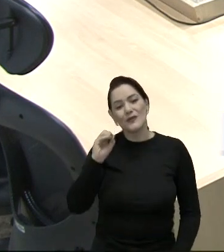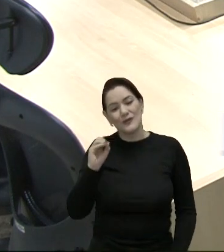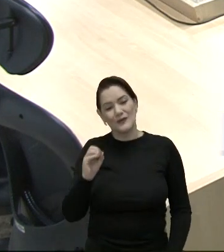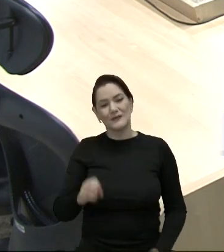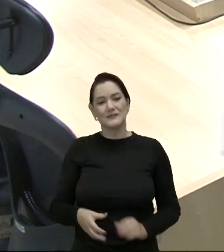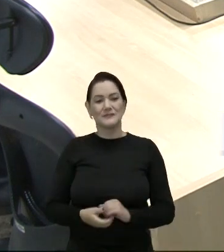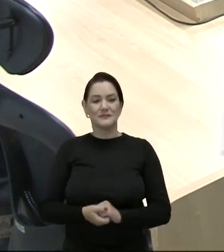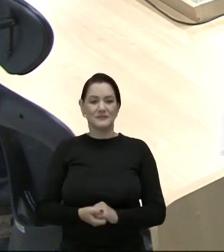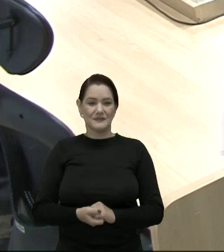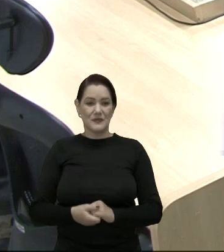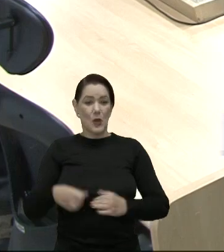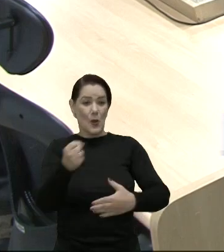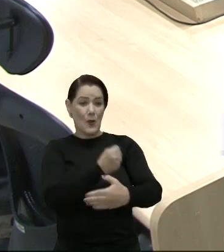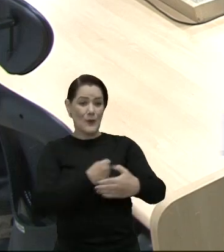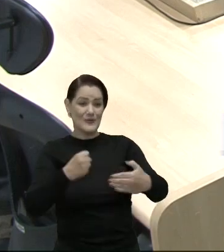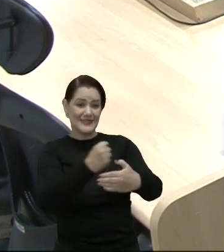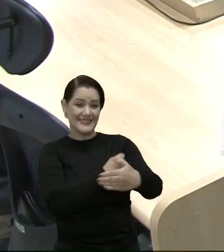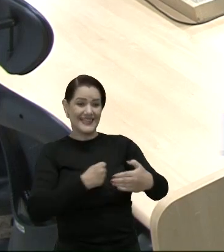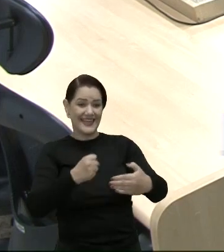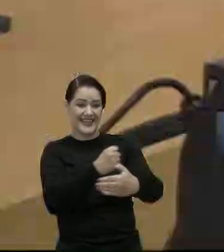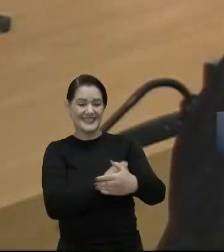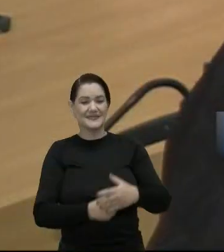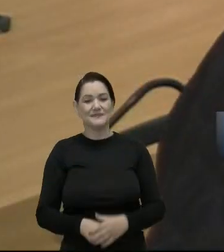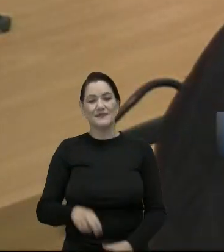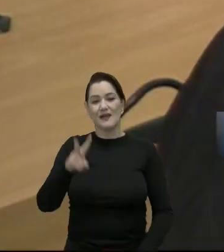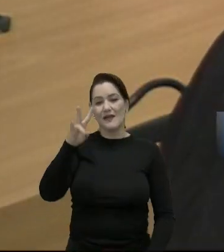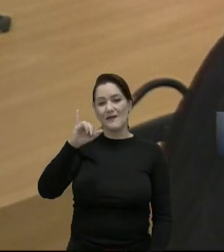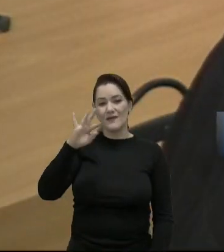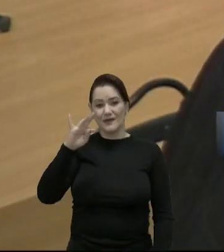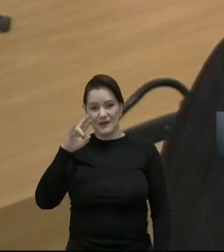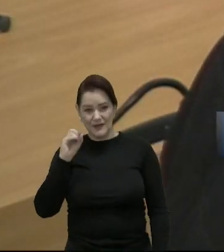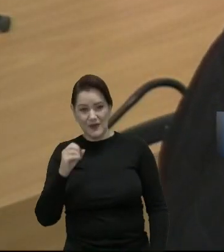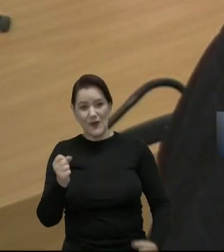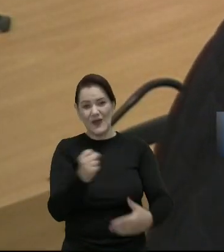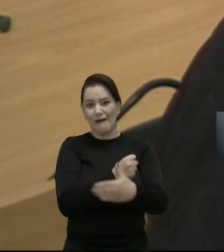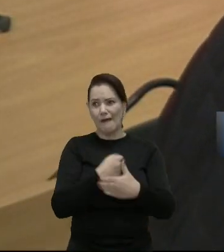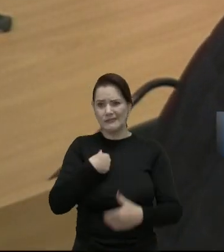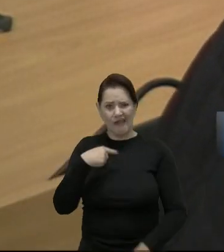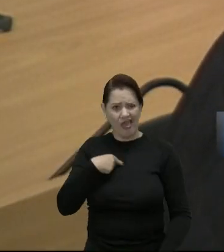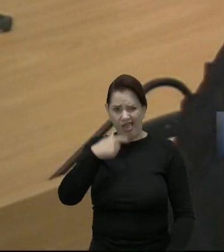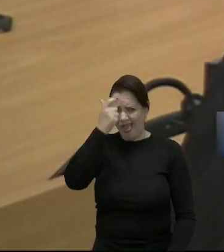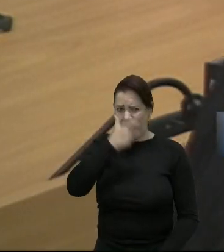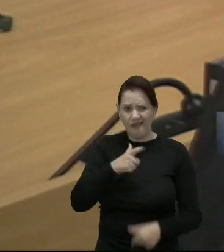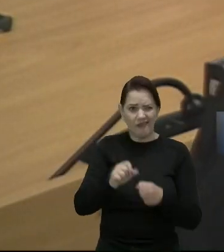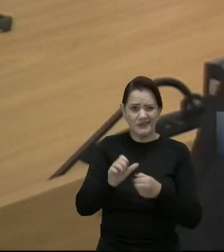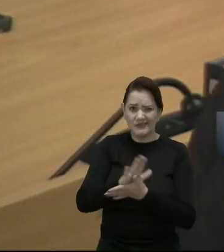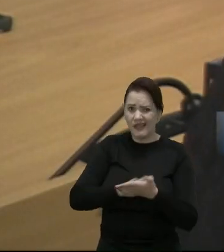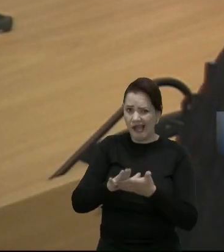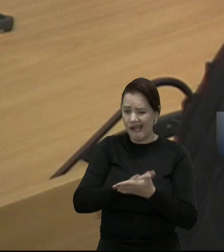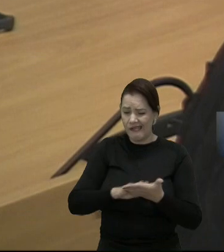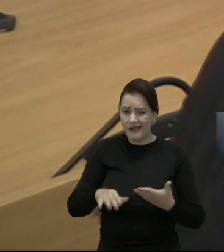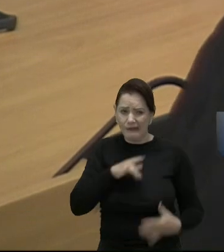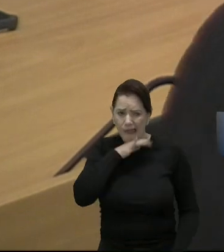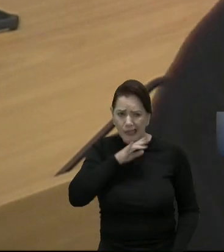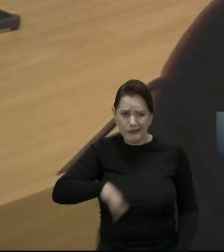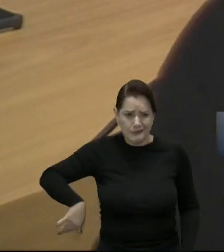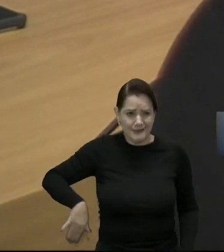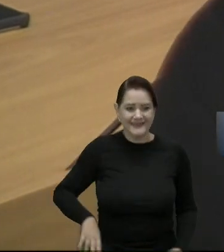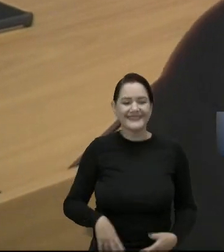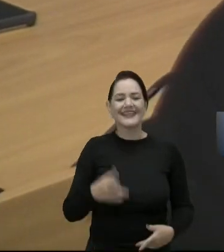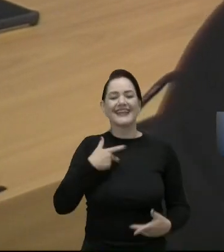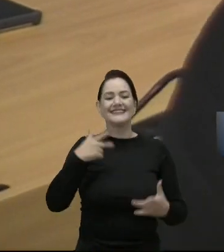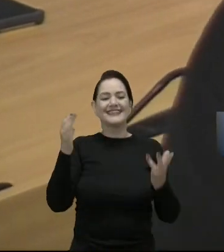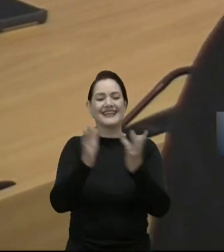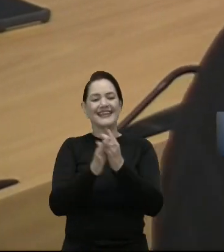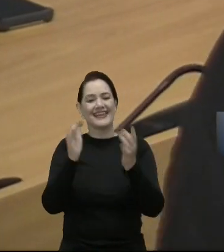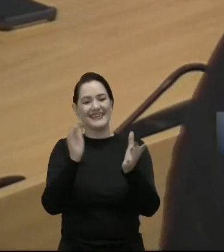dos Santos, cozinheiro. Aí, Vitor, em casa eu não cozinho nada. Tenho dó da mulher. Pretende se casar ainda esse ano